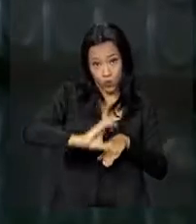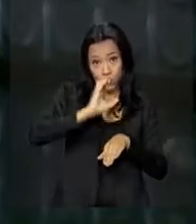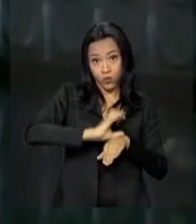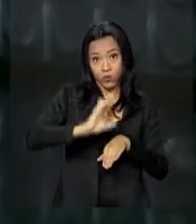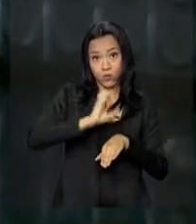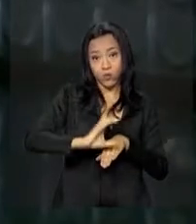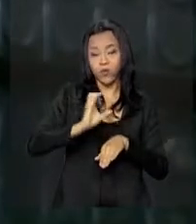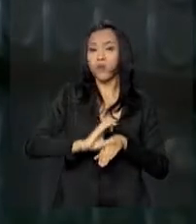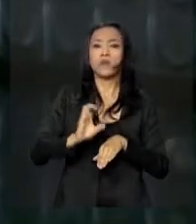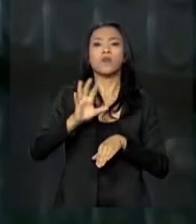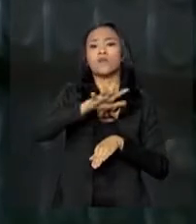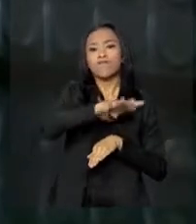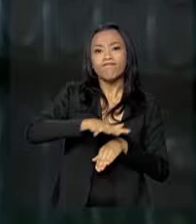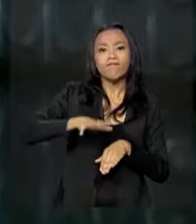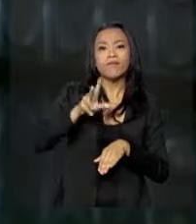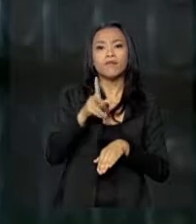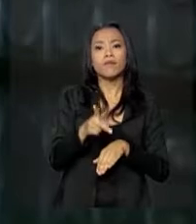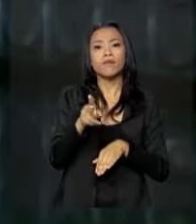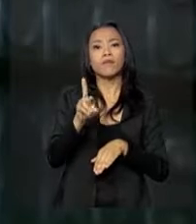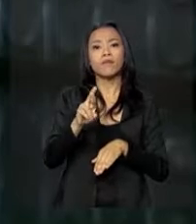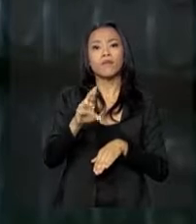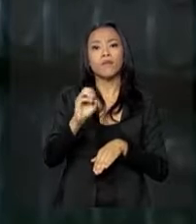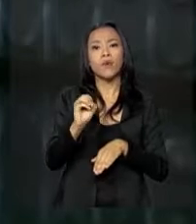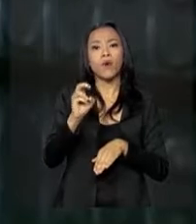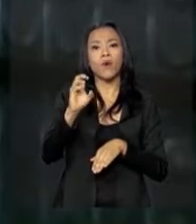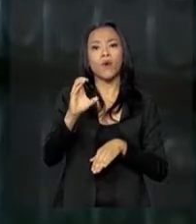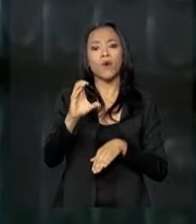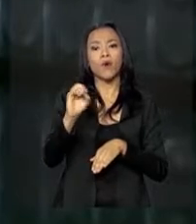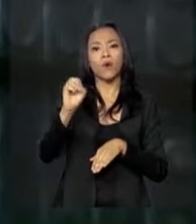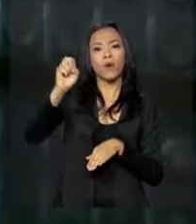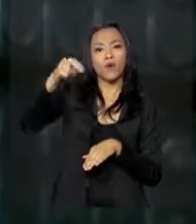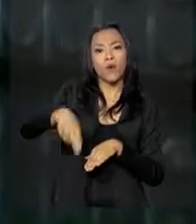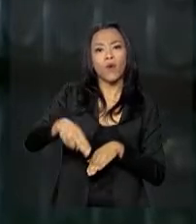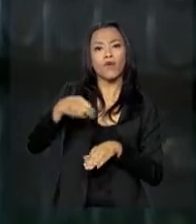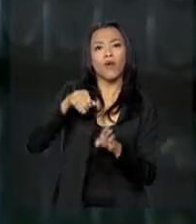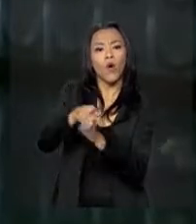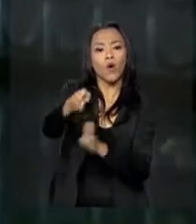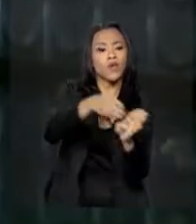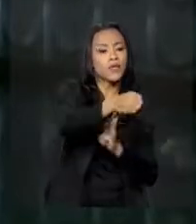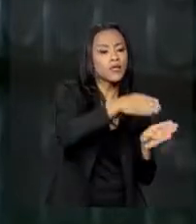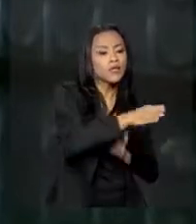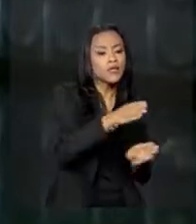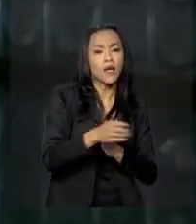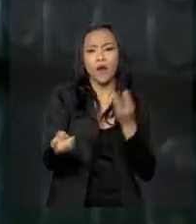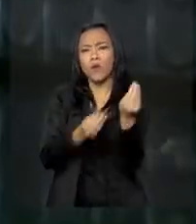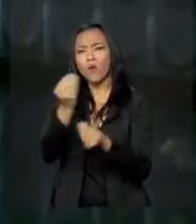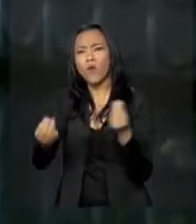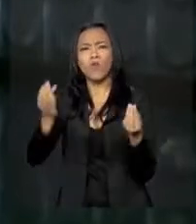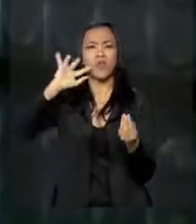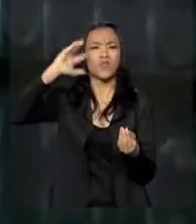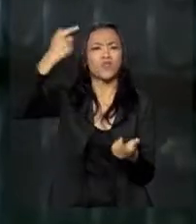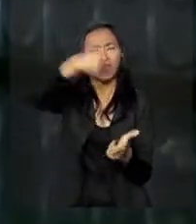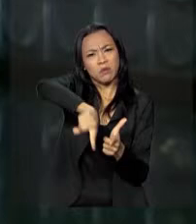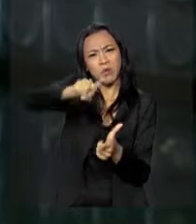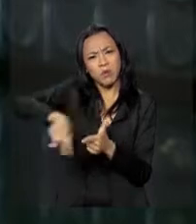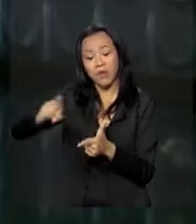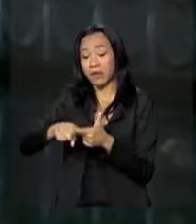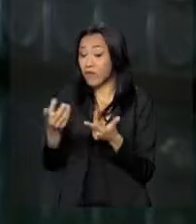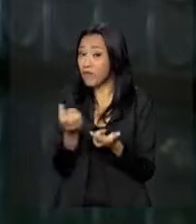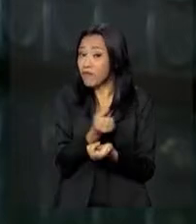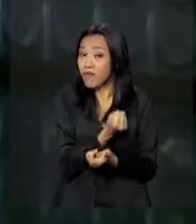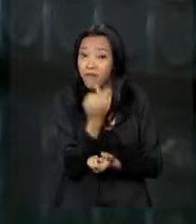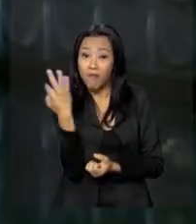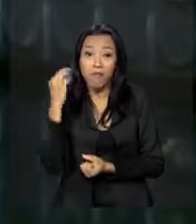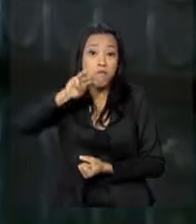órgãos de defesa e proteção do consumidor que vão atuar para prevenir e tratar esse tipo de problema que atinge hoje milhões de